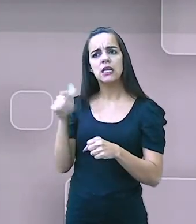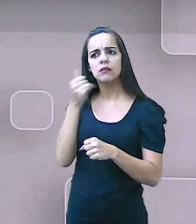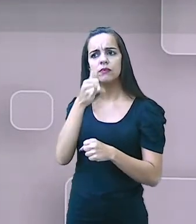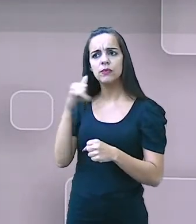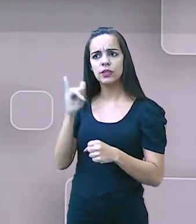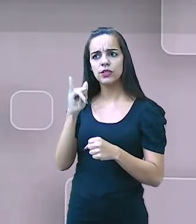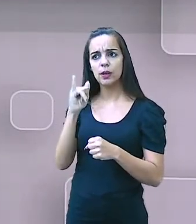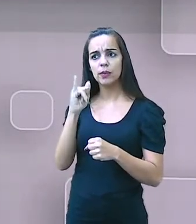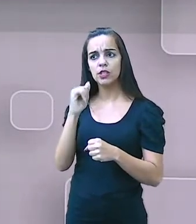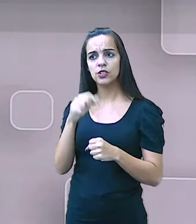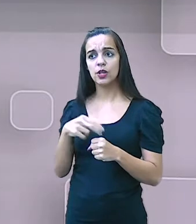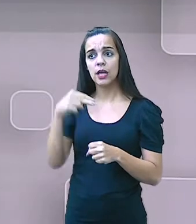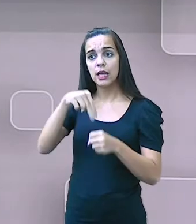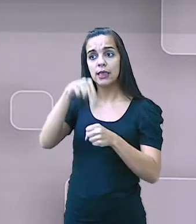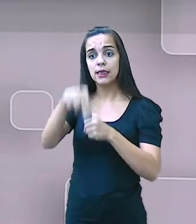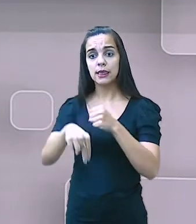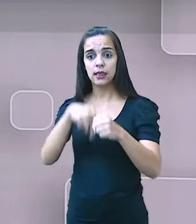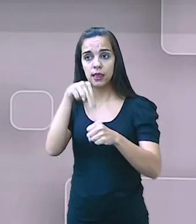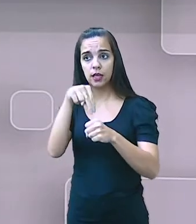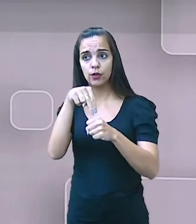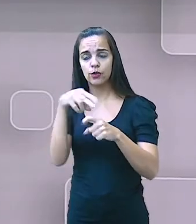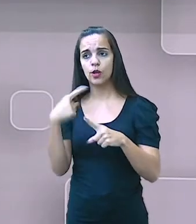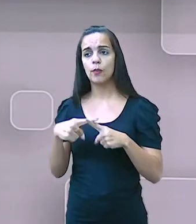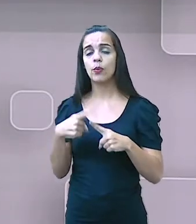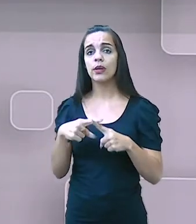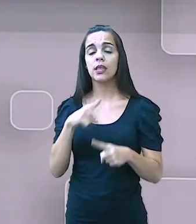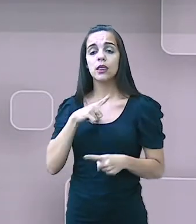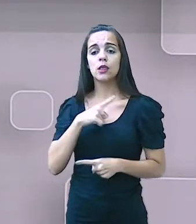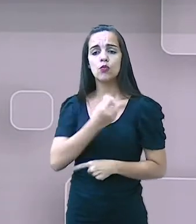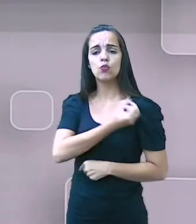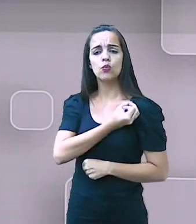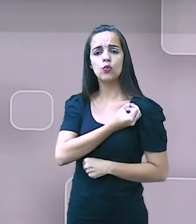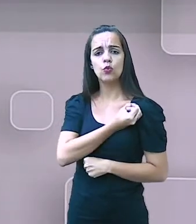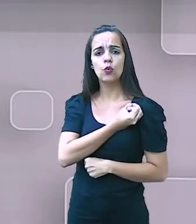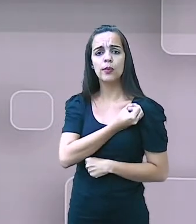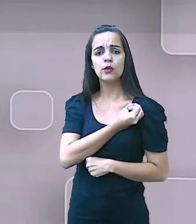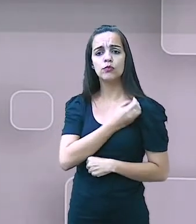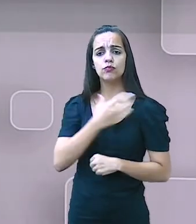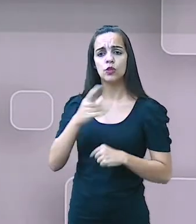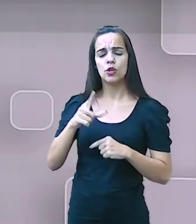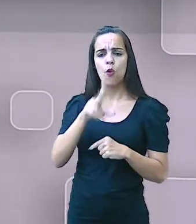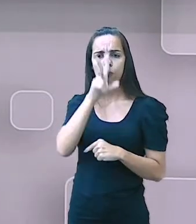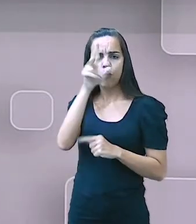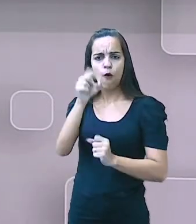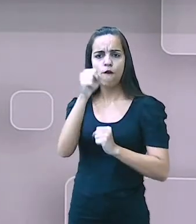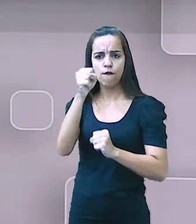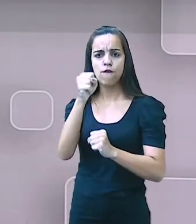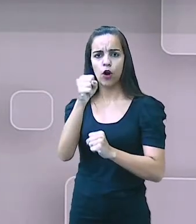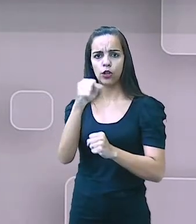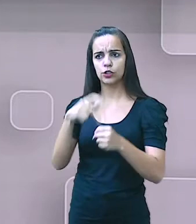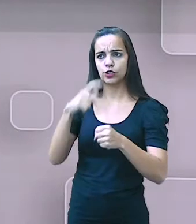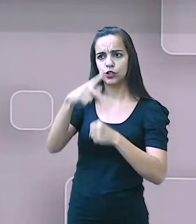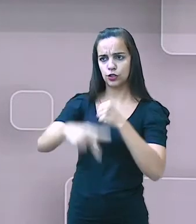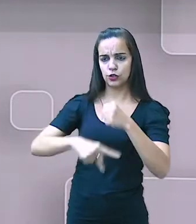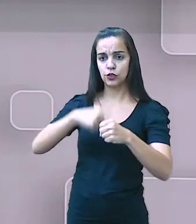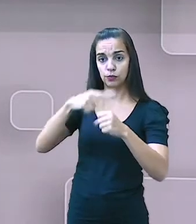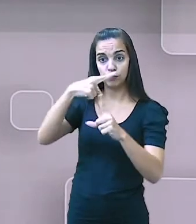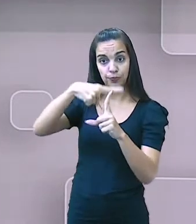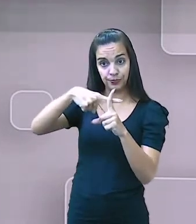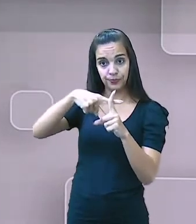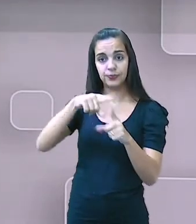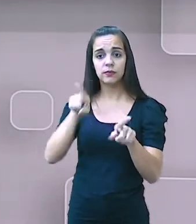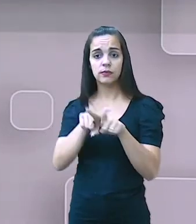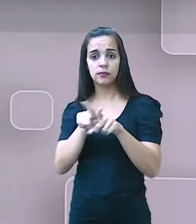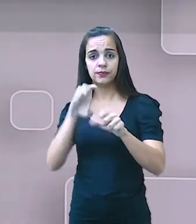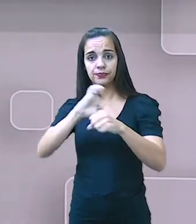o número de cargas elétricas positivas é igual ao número de cargas elétricas negativas.